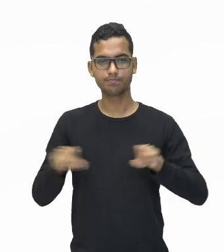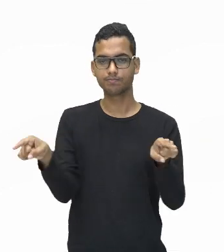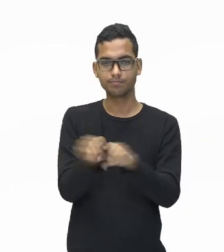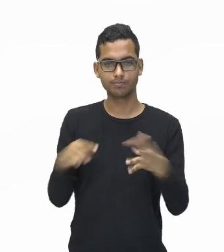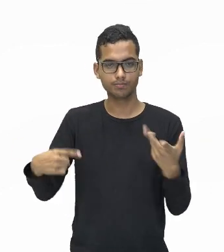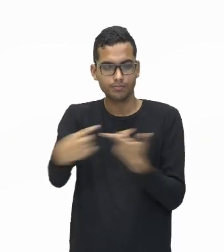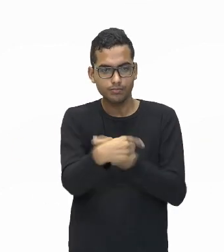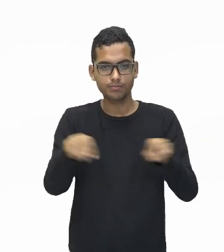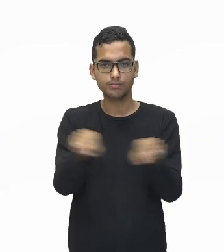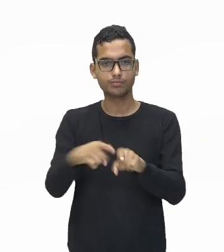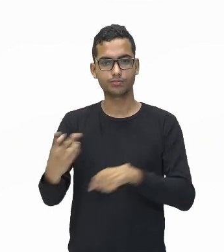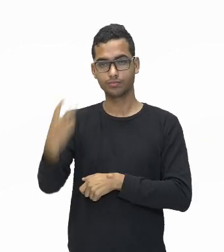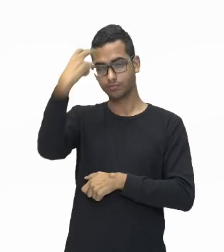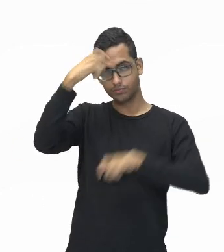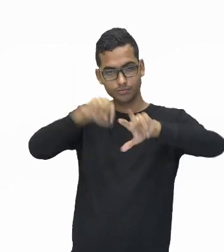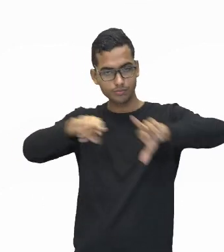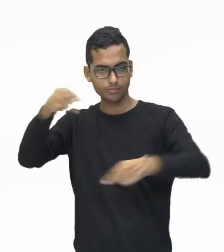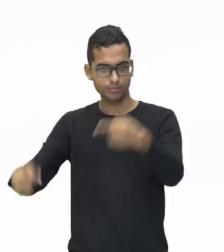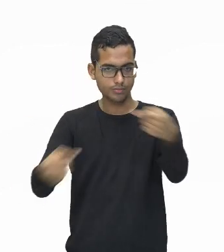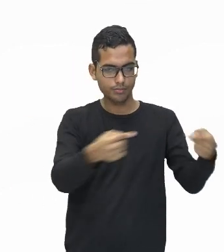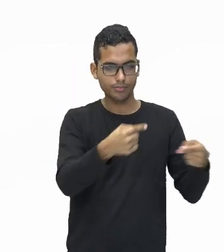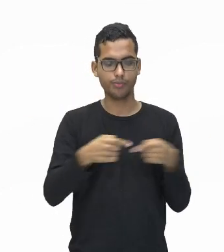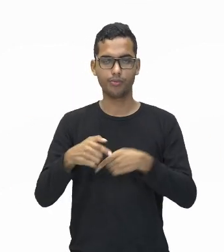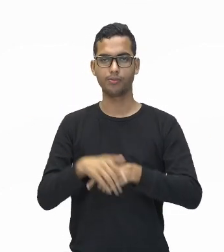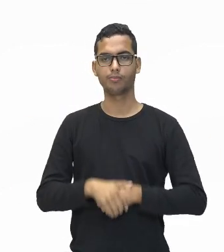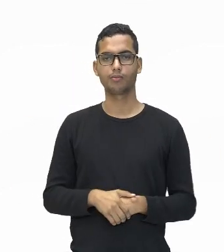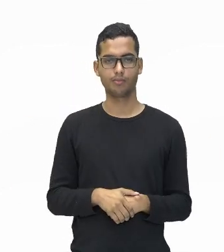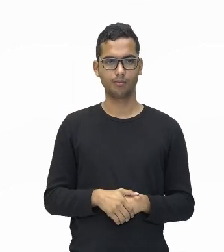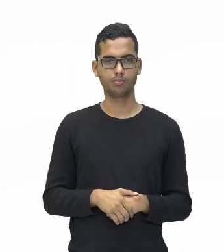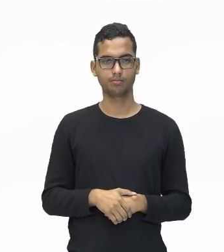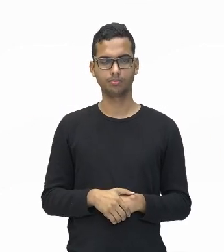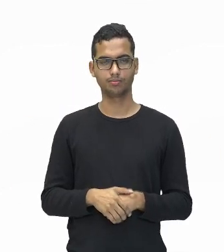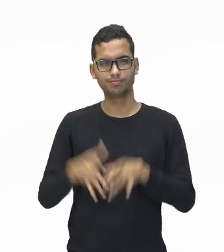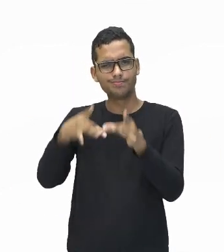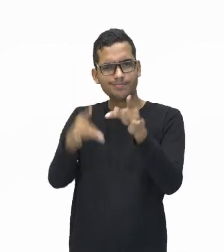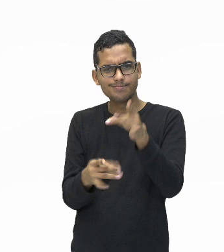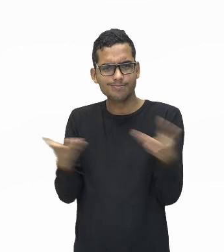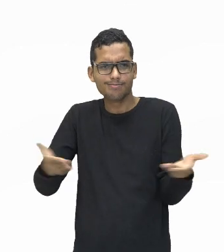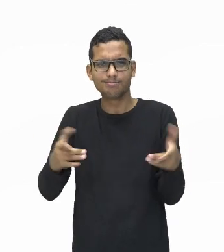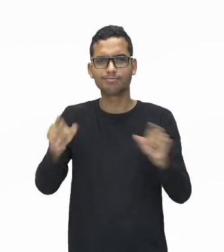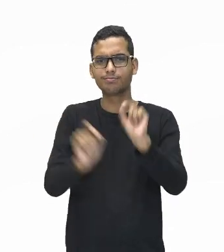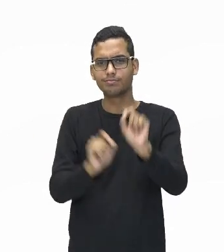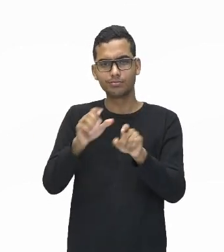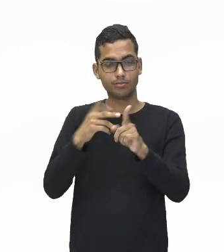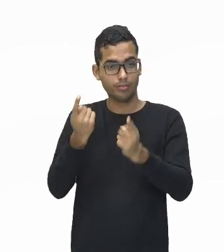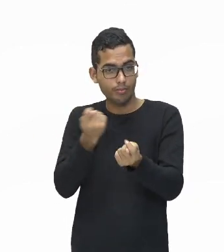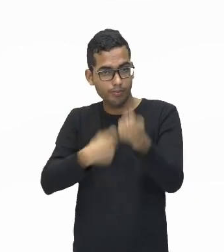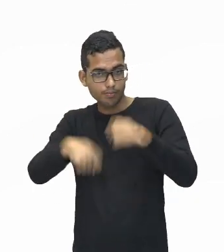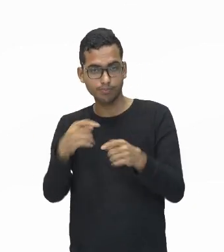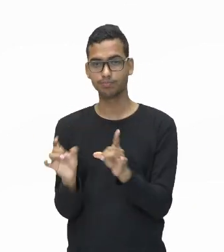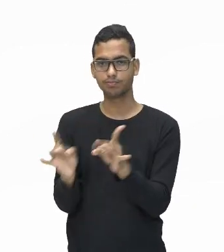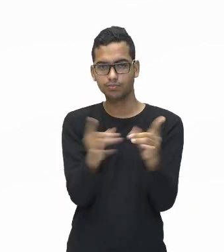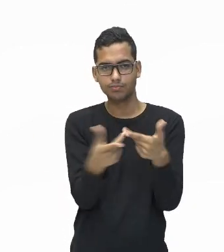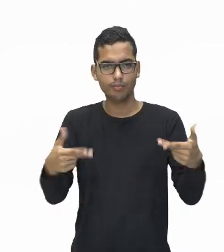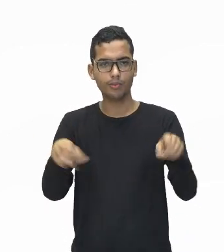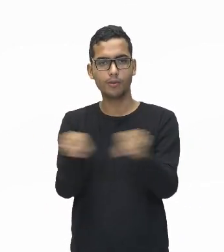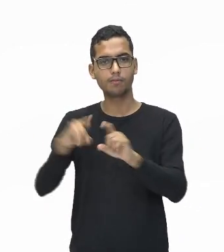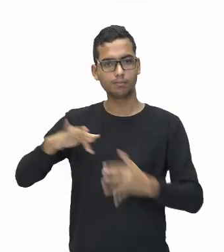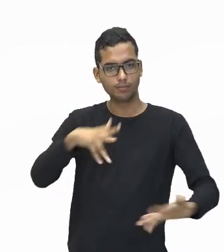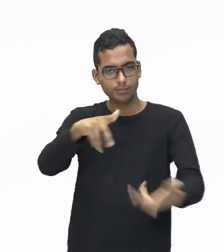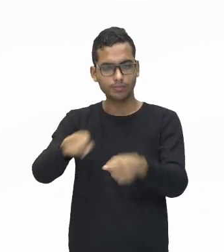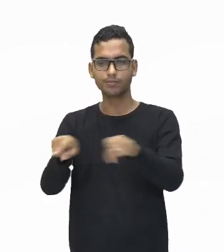éticos, estéticos, culturais e políticos. E o detalhamento da nossa aula de hoje,